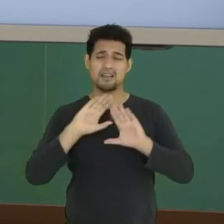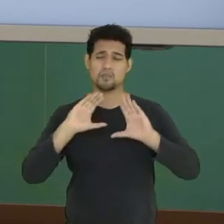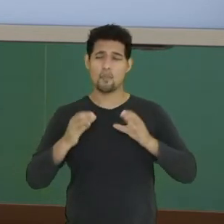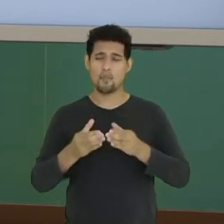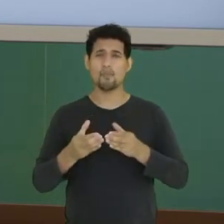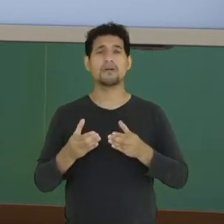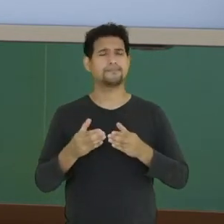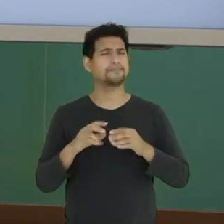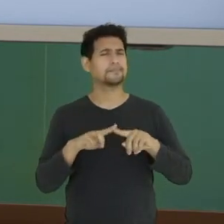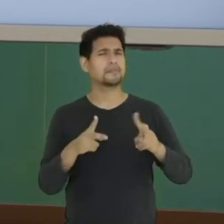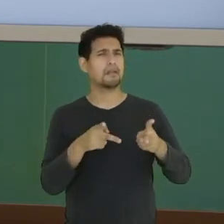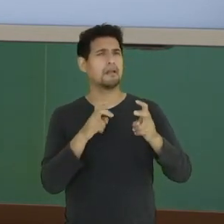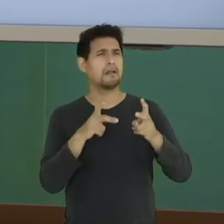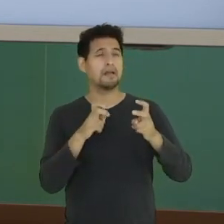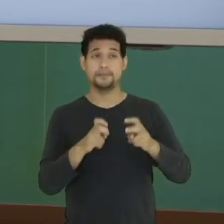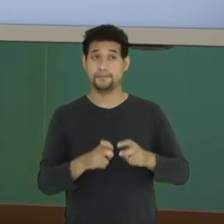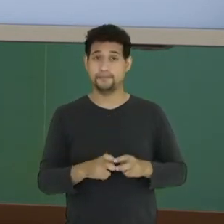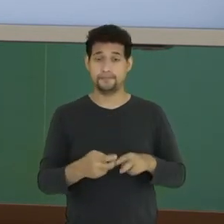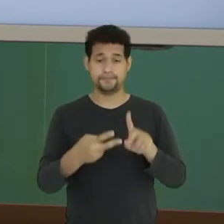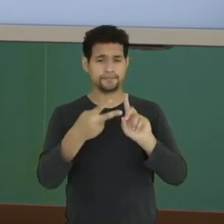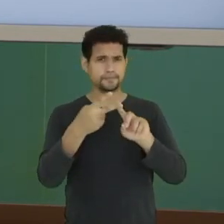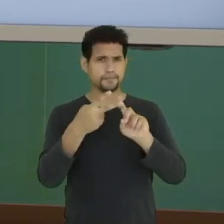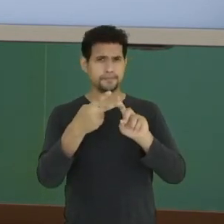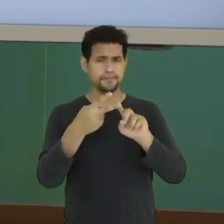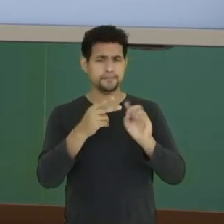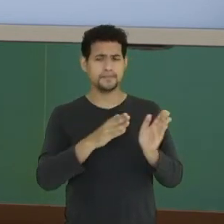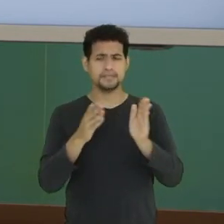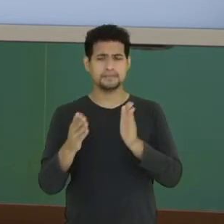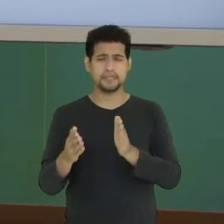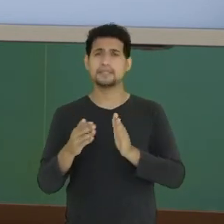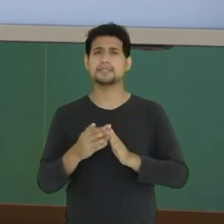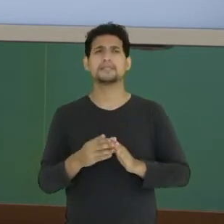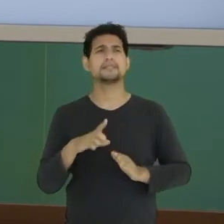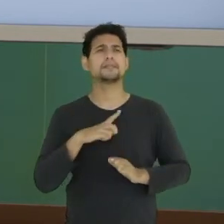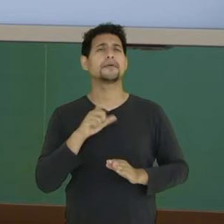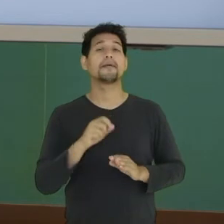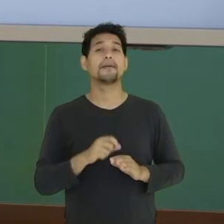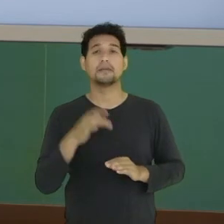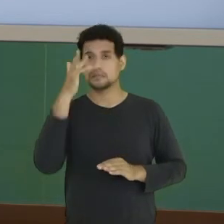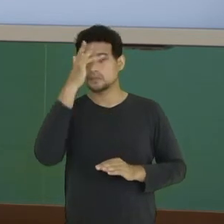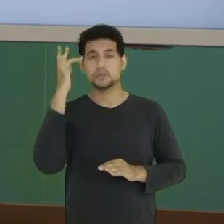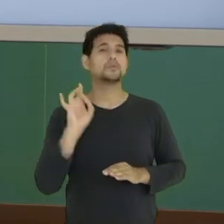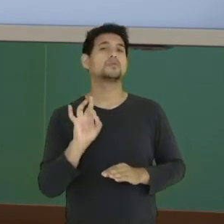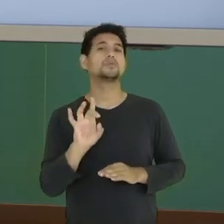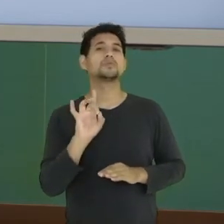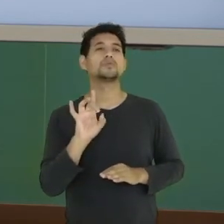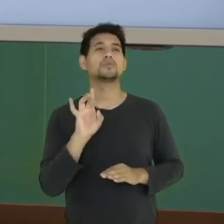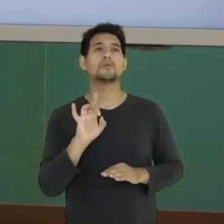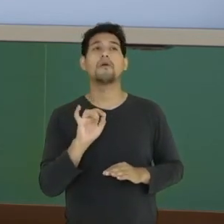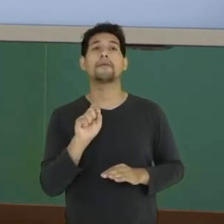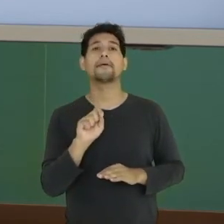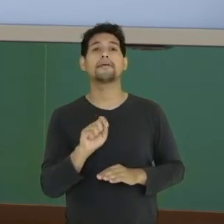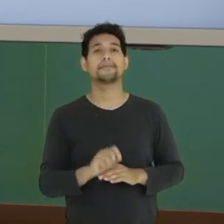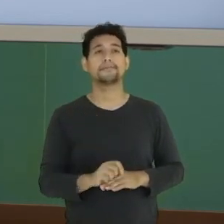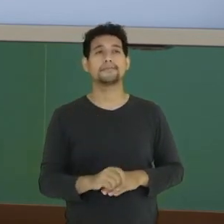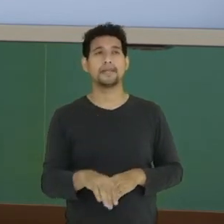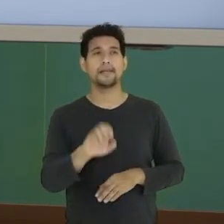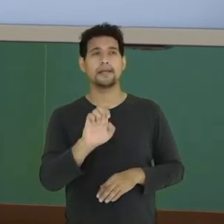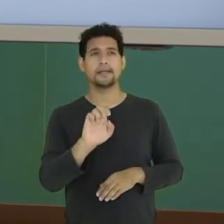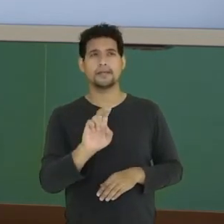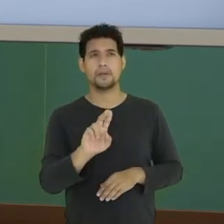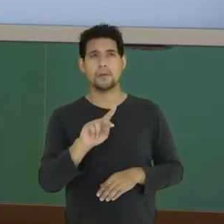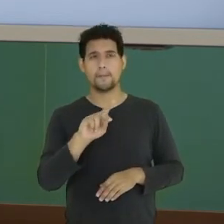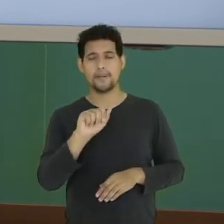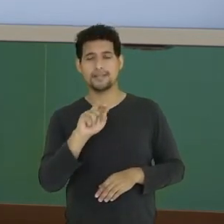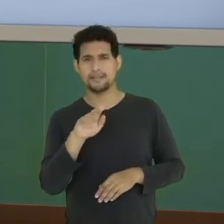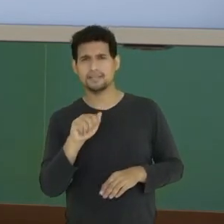limitado. Vejam, aqui na segunda fase, aliás, nós temos como cidadãos apenas os eupátridas. Posteriormente, esse